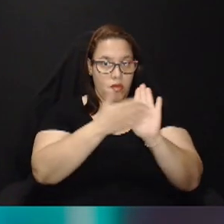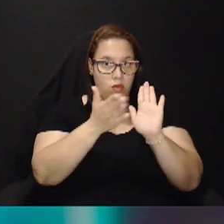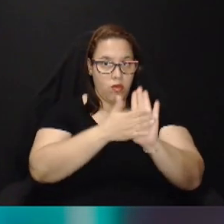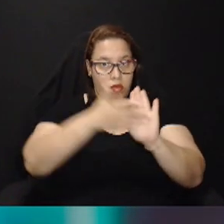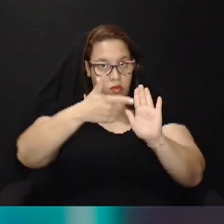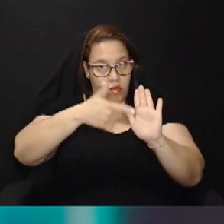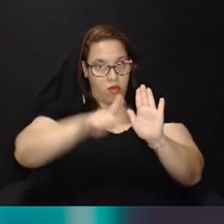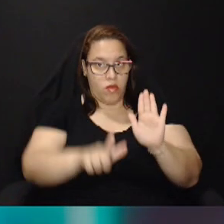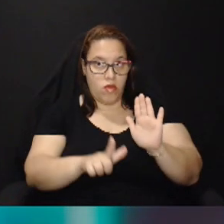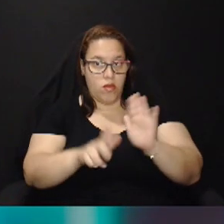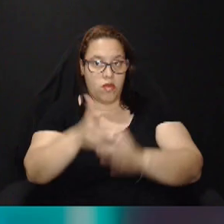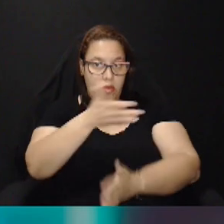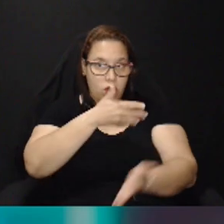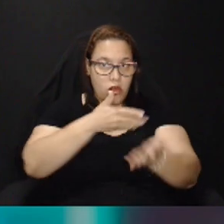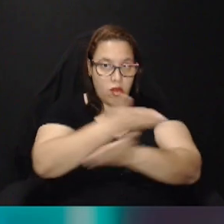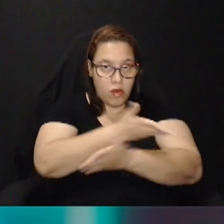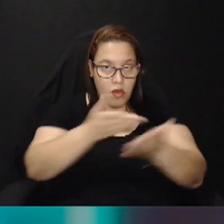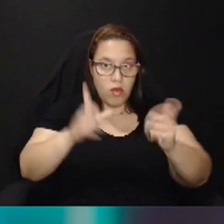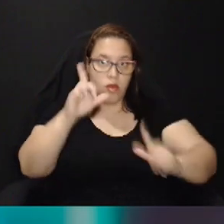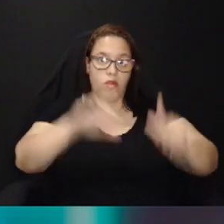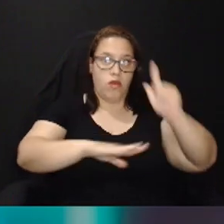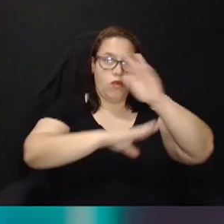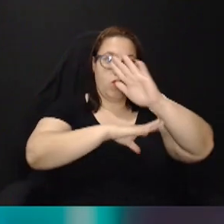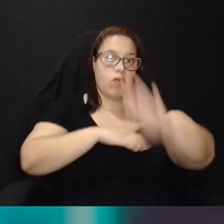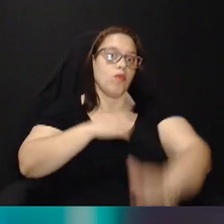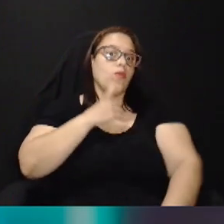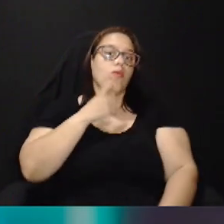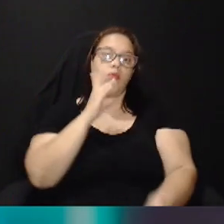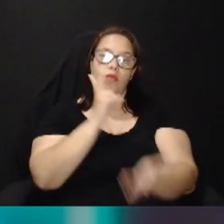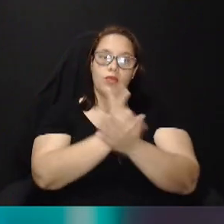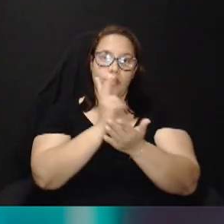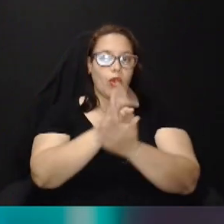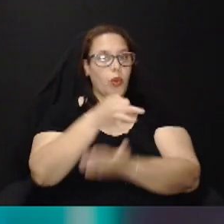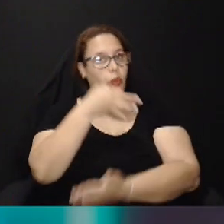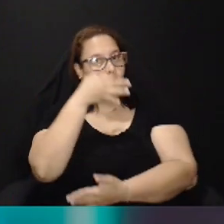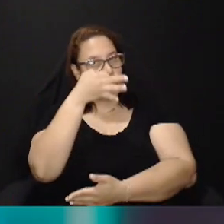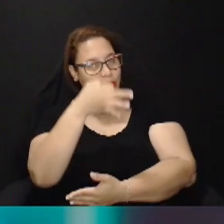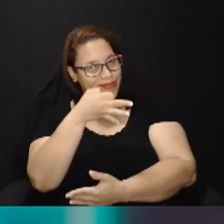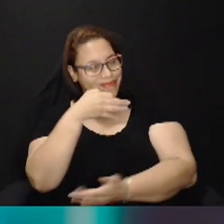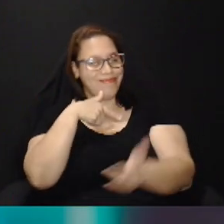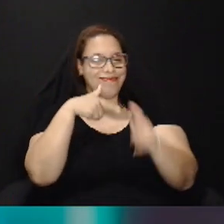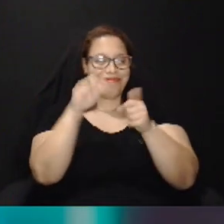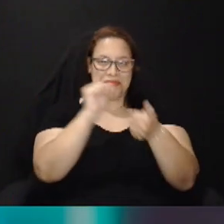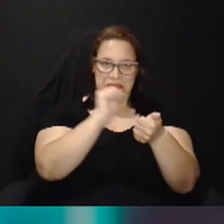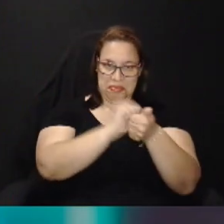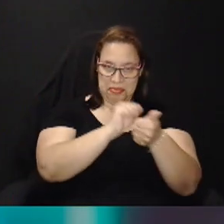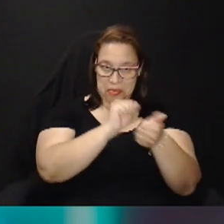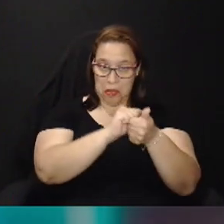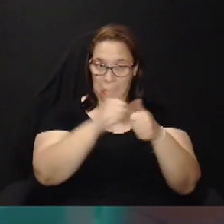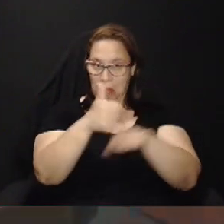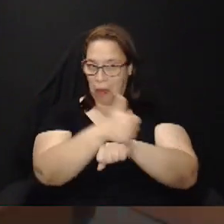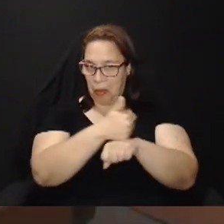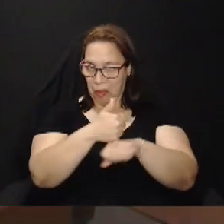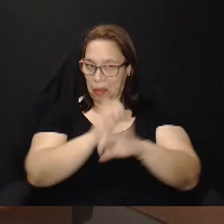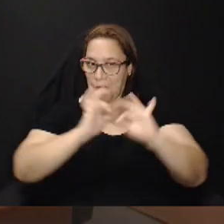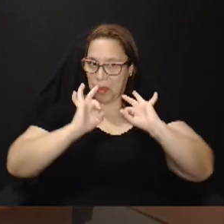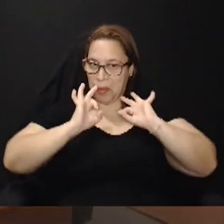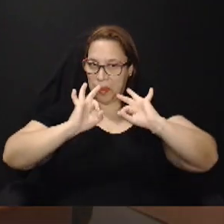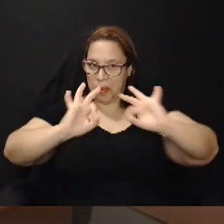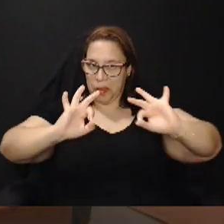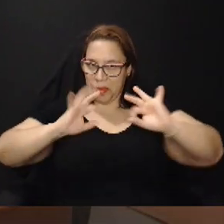participação de vocês aqui da TV Câmara, que eu sempre estou aqui elogiando o trabalho, a qualidade de todos os profissionais, vocês são realmente